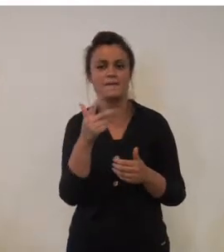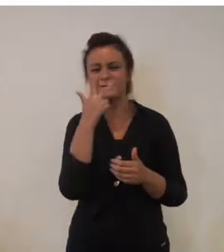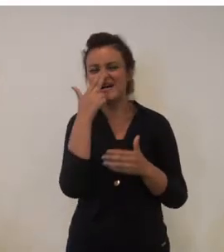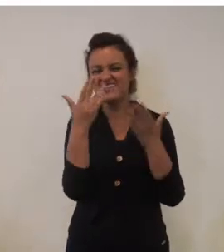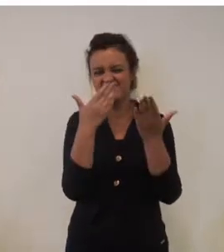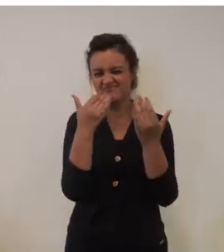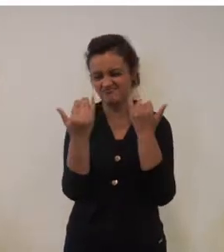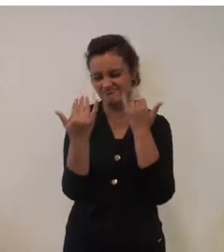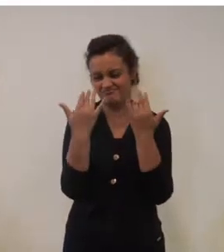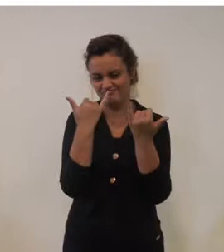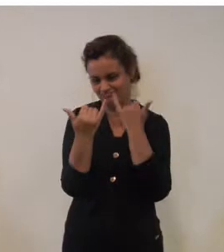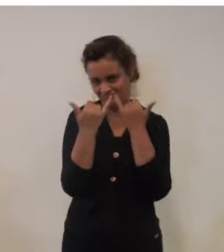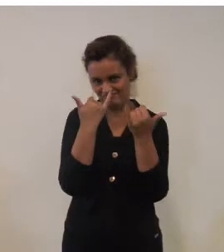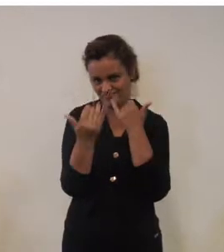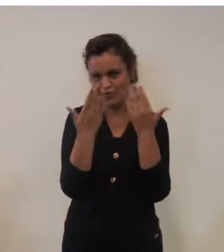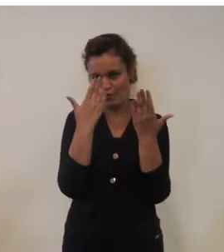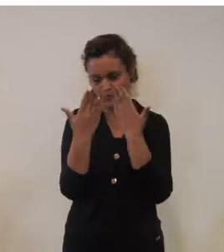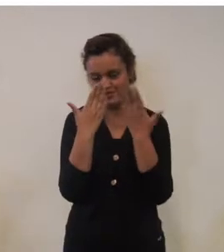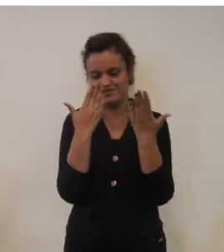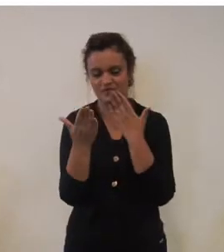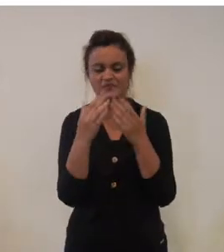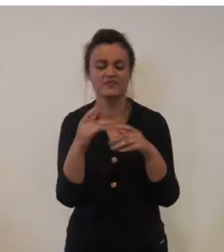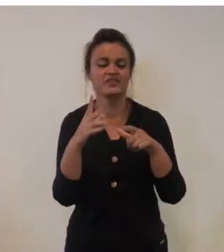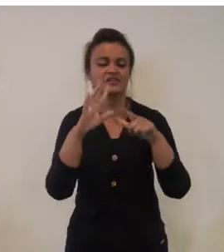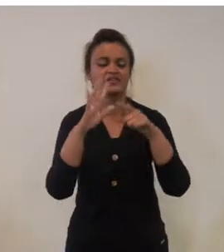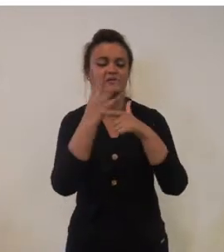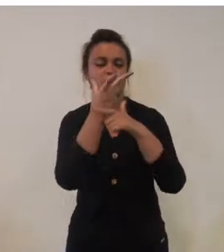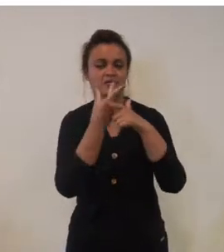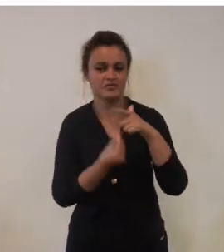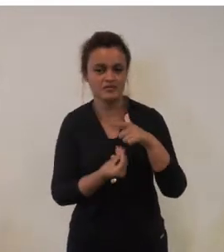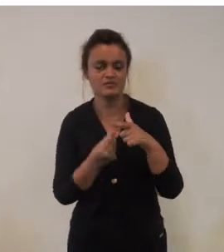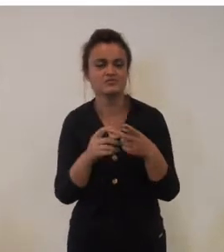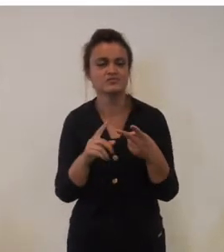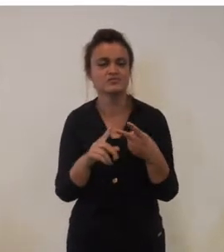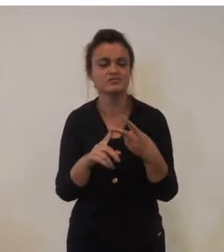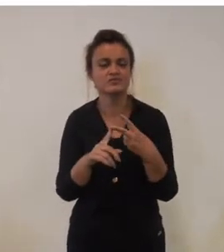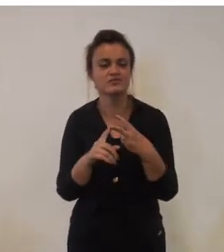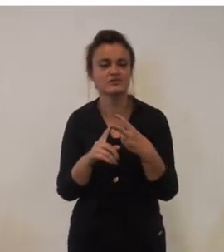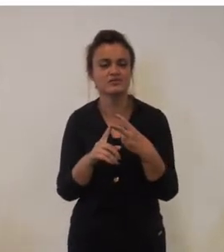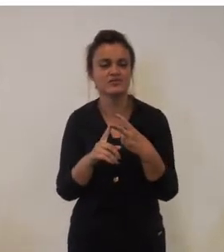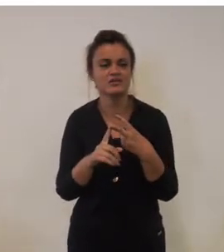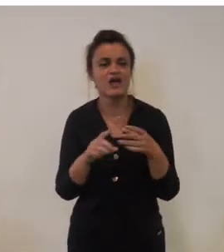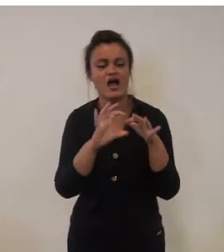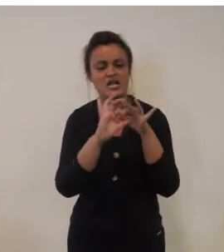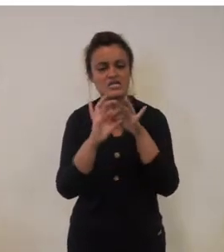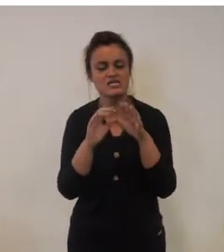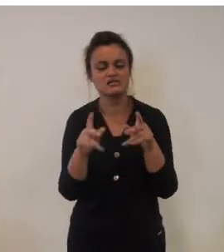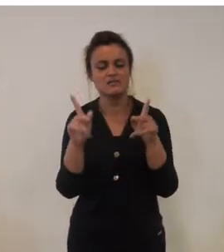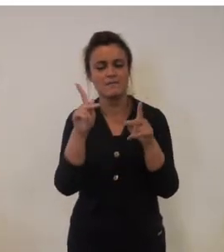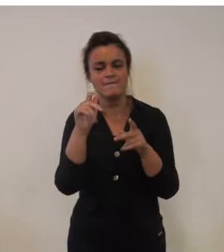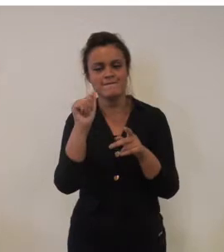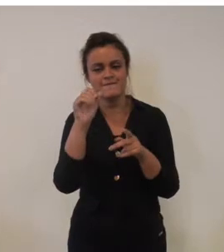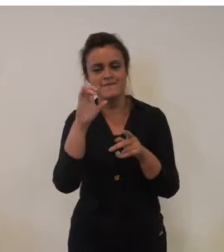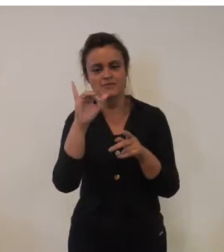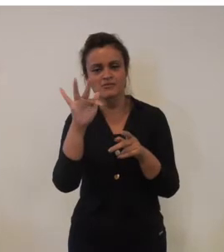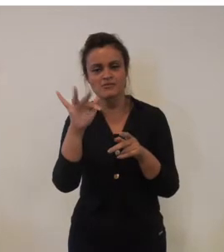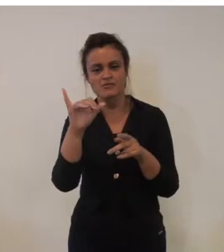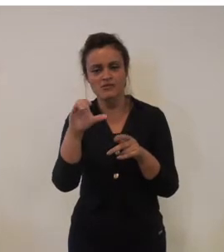de perspectiva, né? Você tem a Mercosul, Unasul, a própria Aliança do Pacífico, etc.,